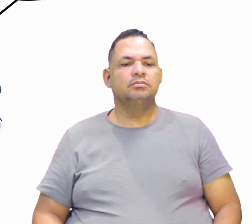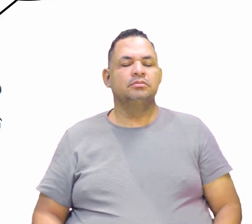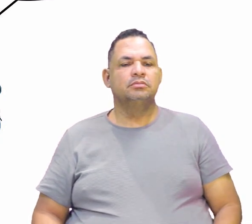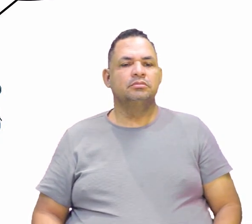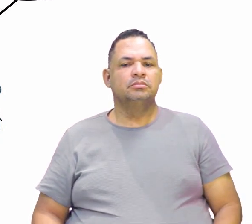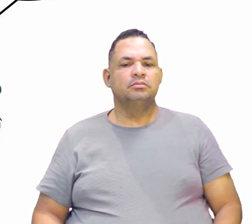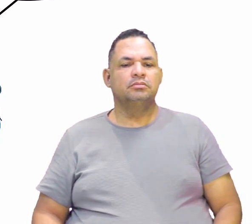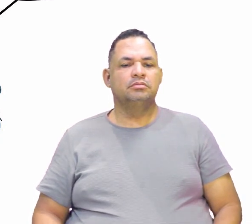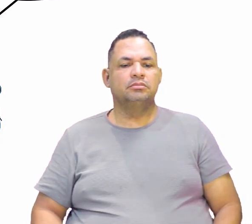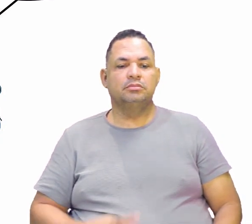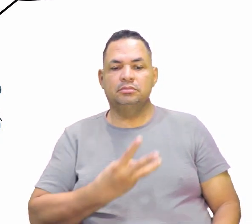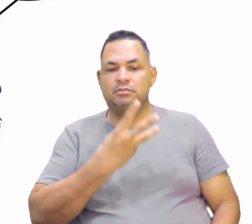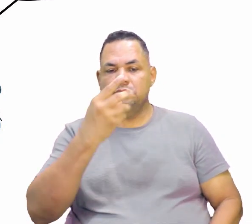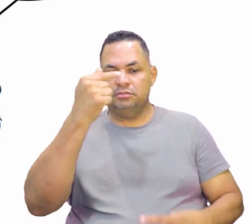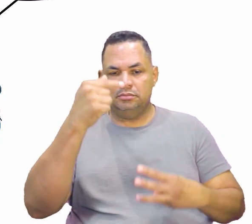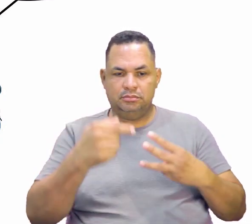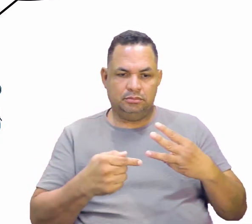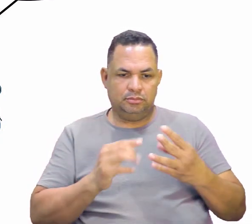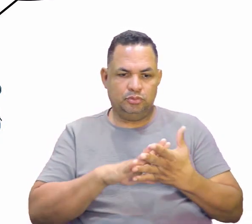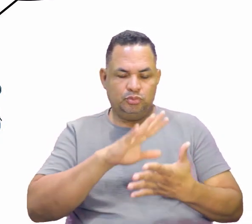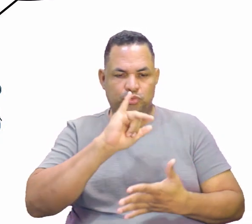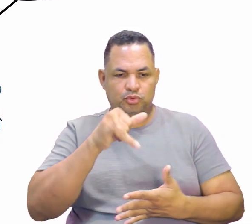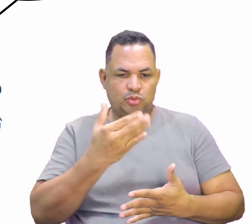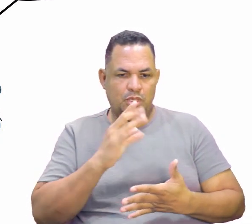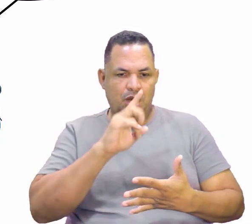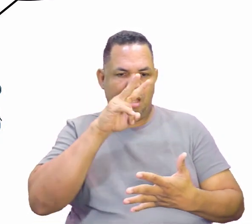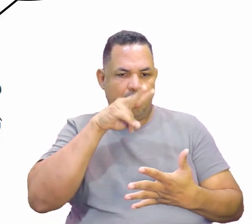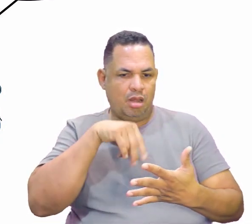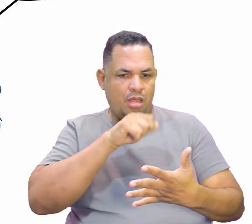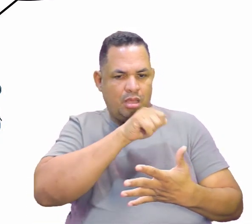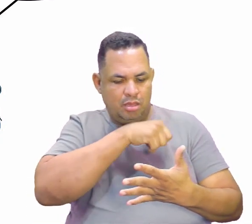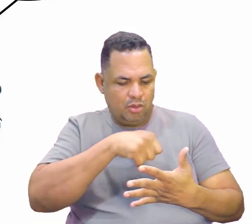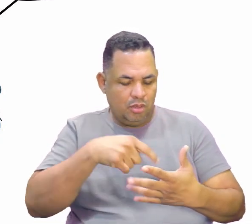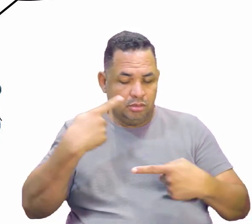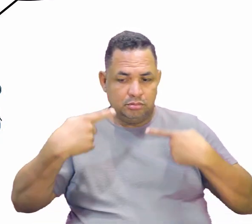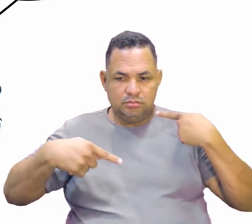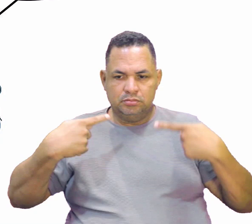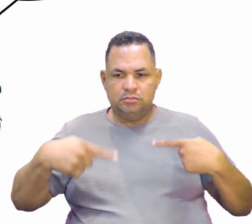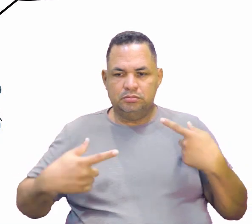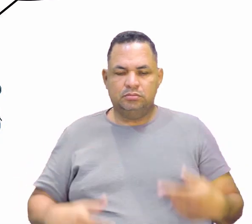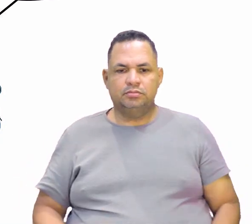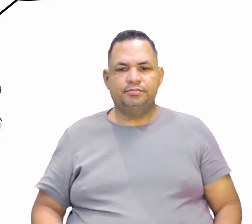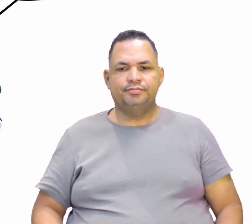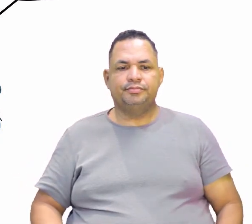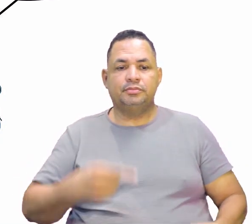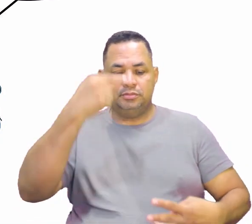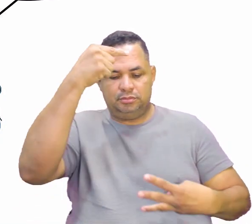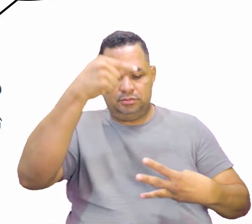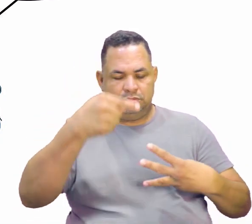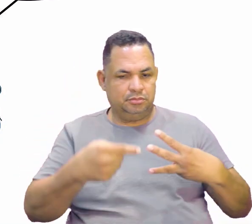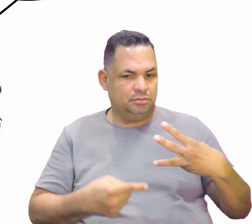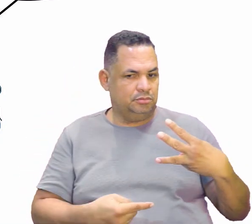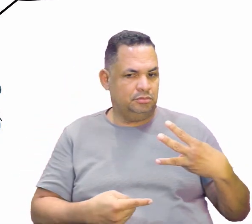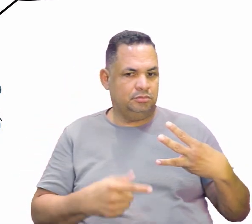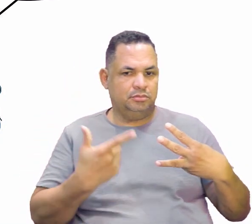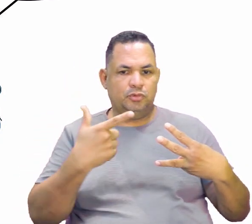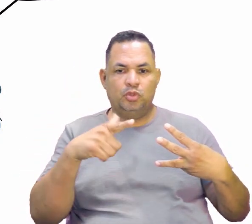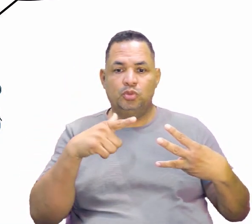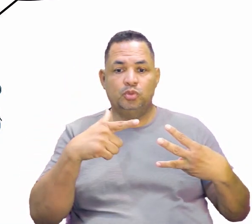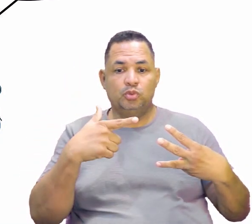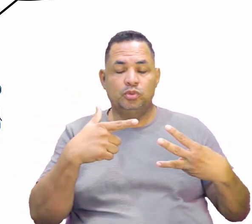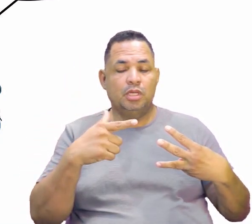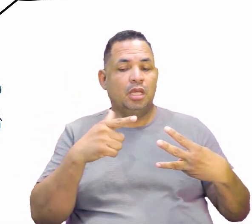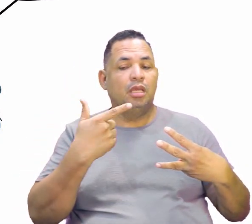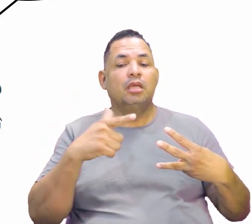as 3 orações possuem aqui a mensagem, porém, elas não estão com o auxílio